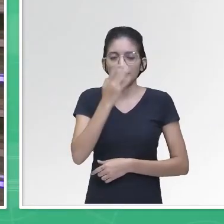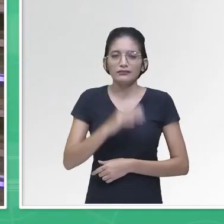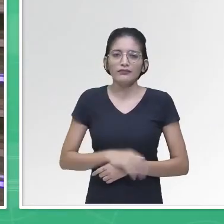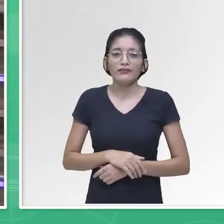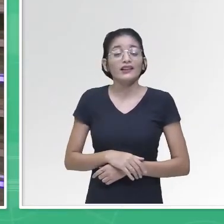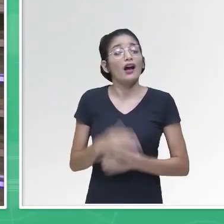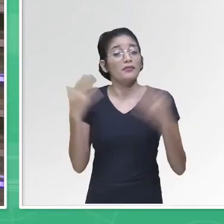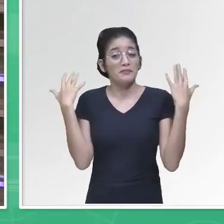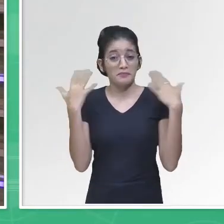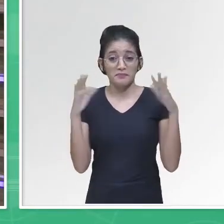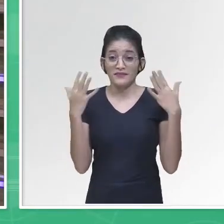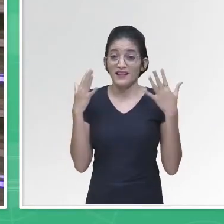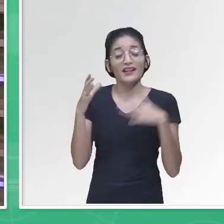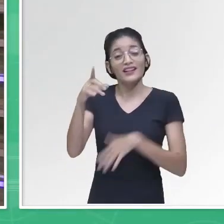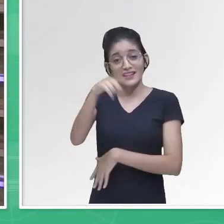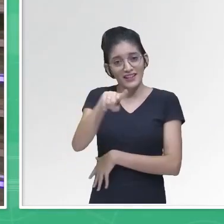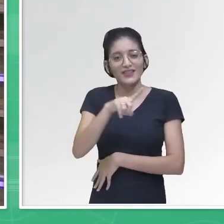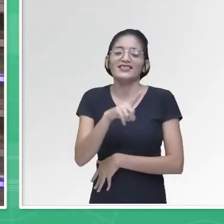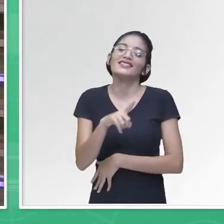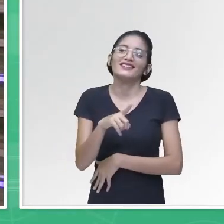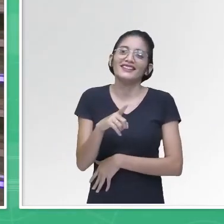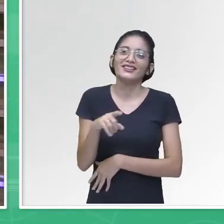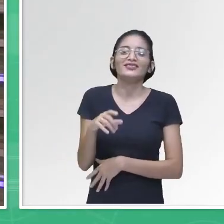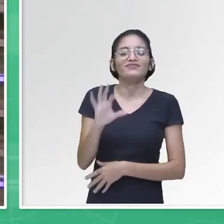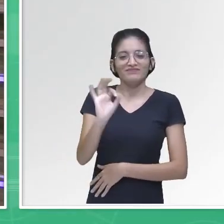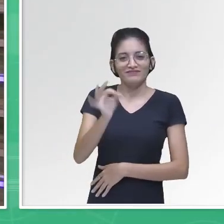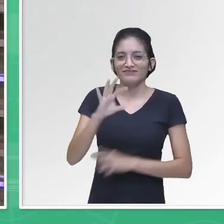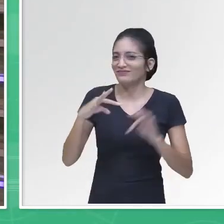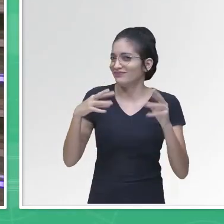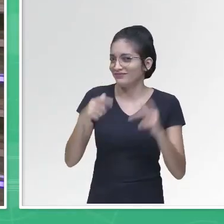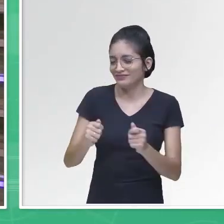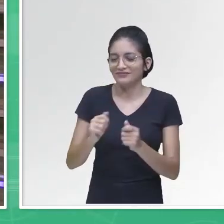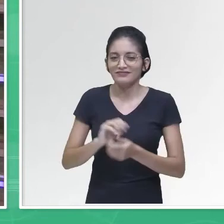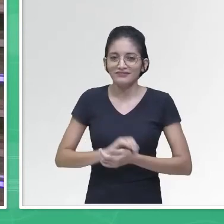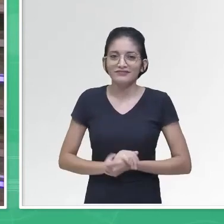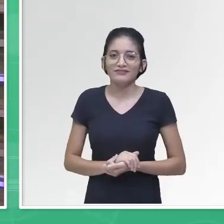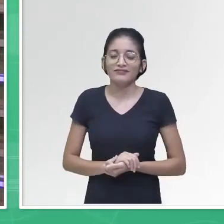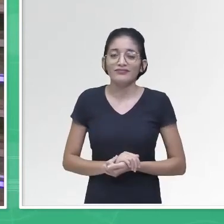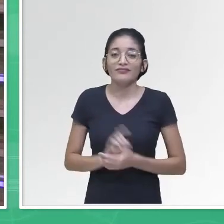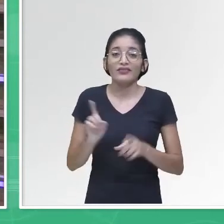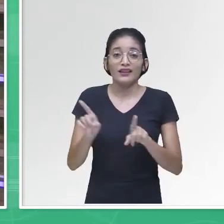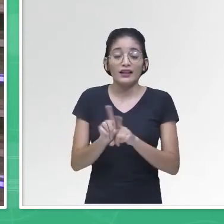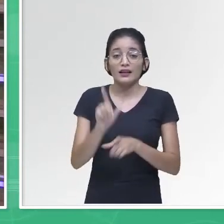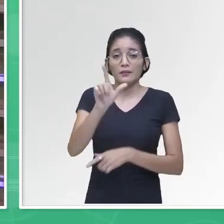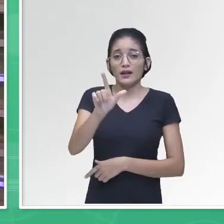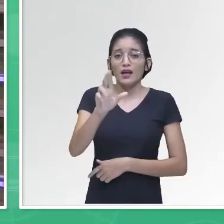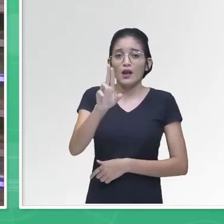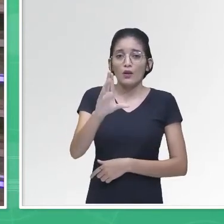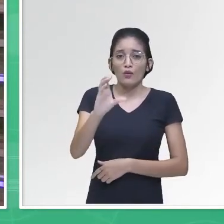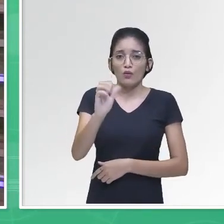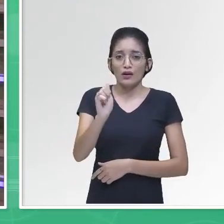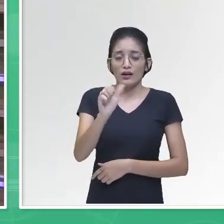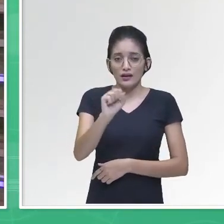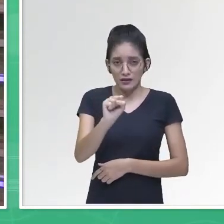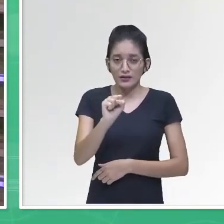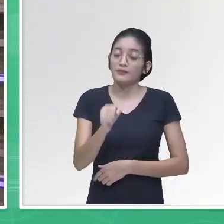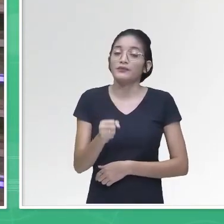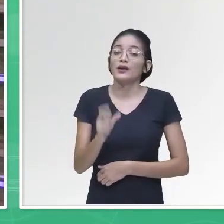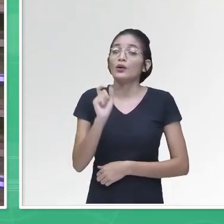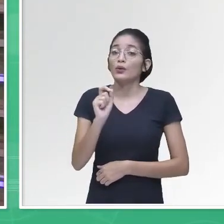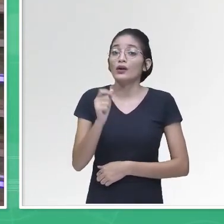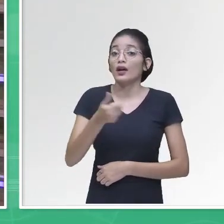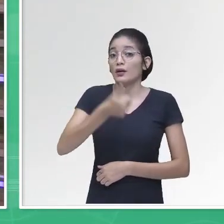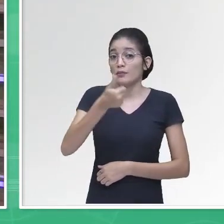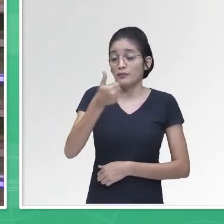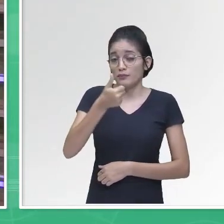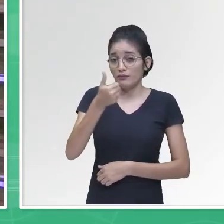os parabéns para vocês, que vocês estão arrasando. Muito bem. Temos aqui o Lucas. Ele disse que a questão 1